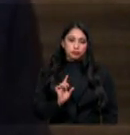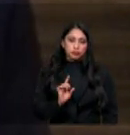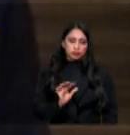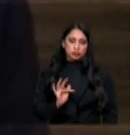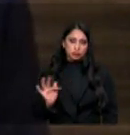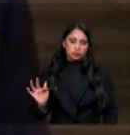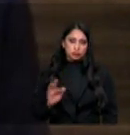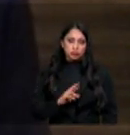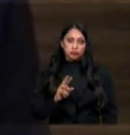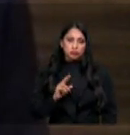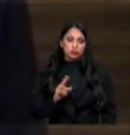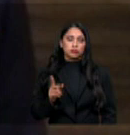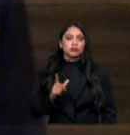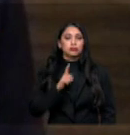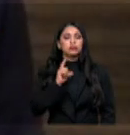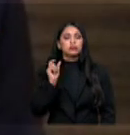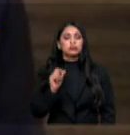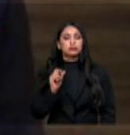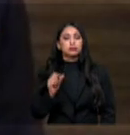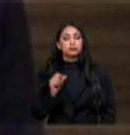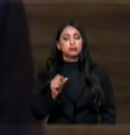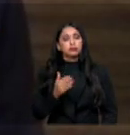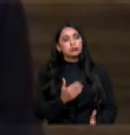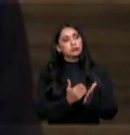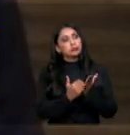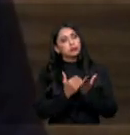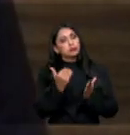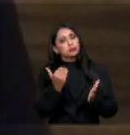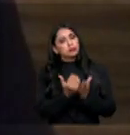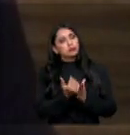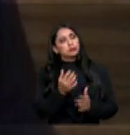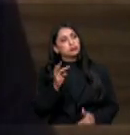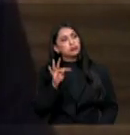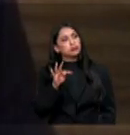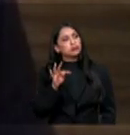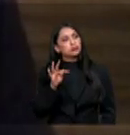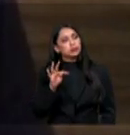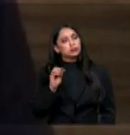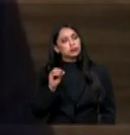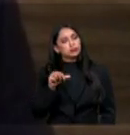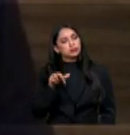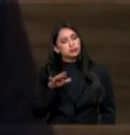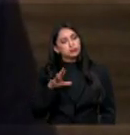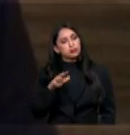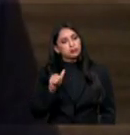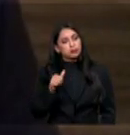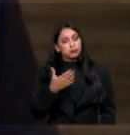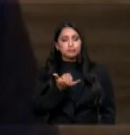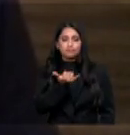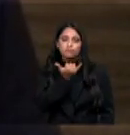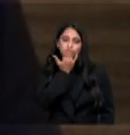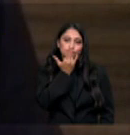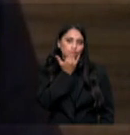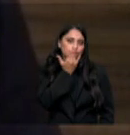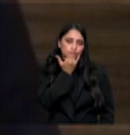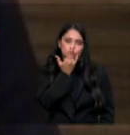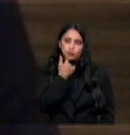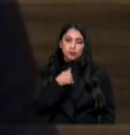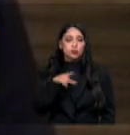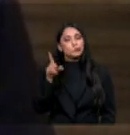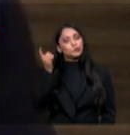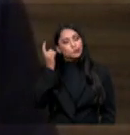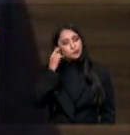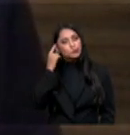se subsumem àquelas premissas teóricas com todas as vênias. Eu, de